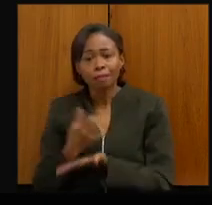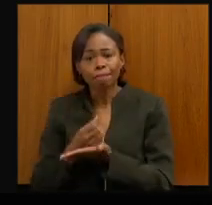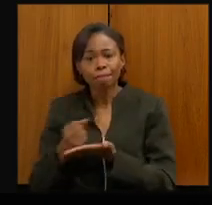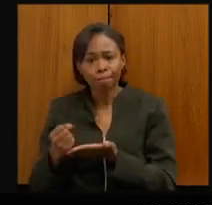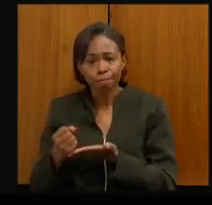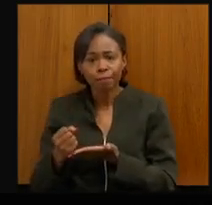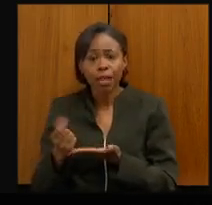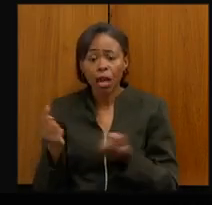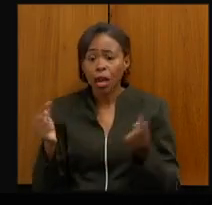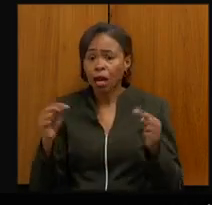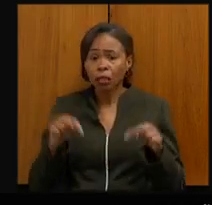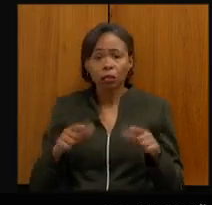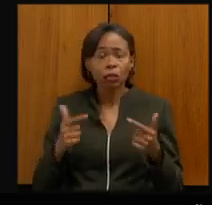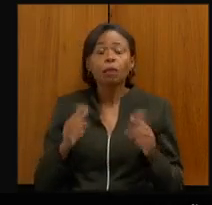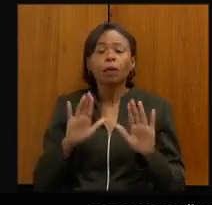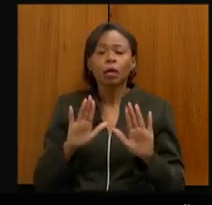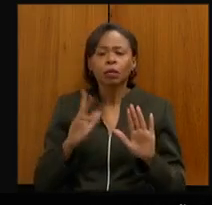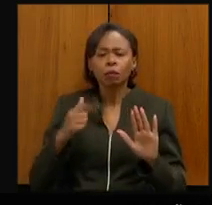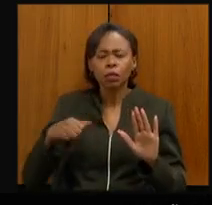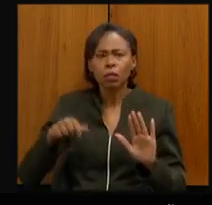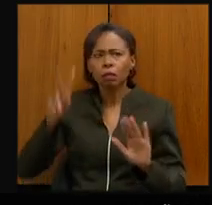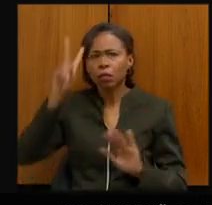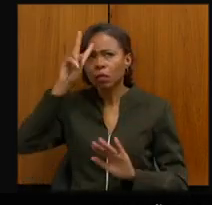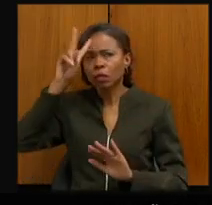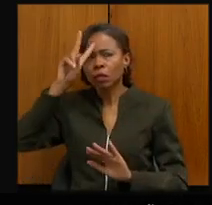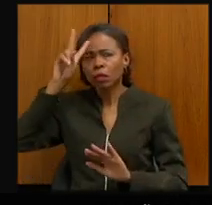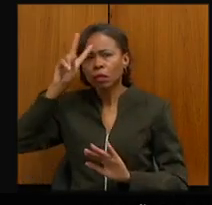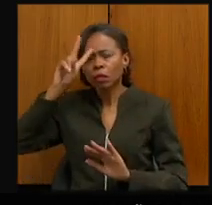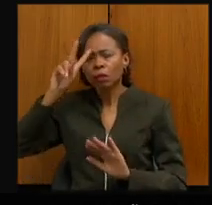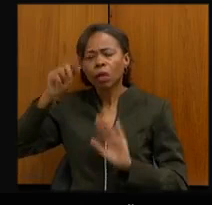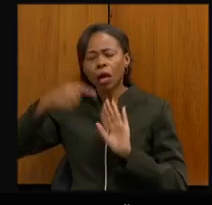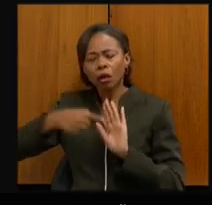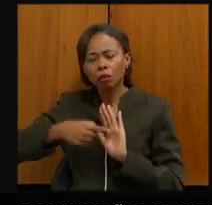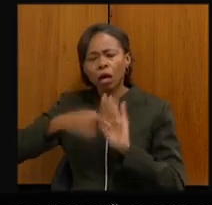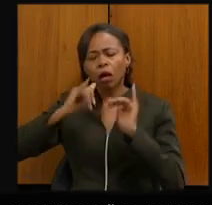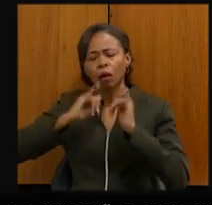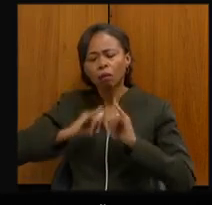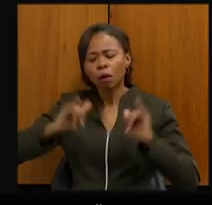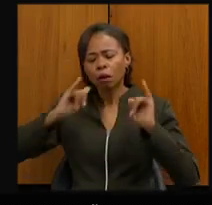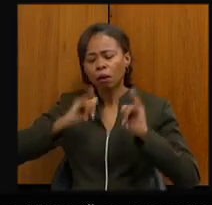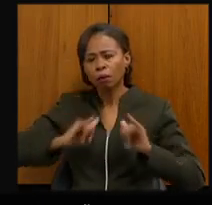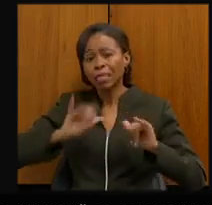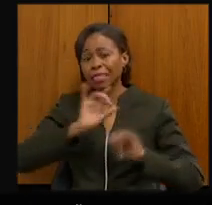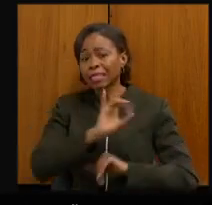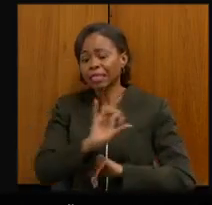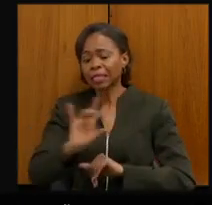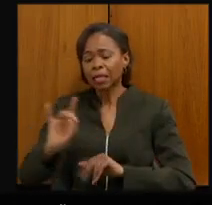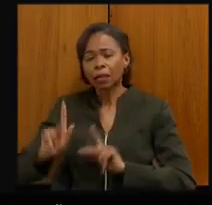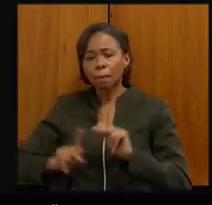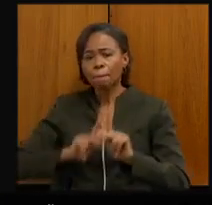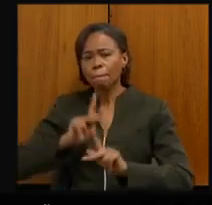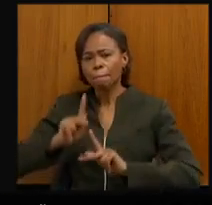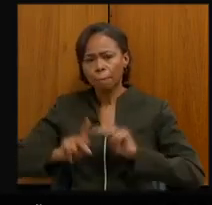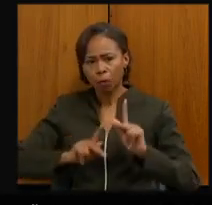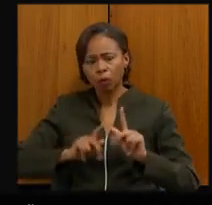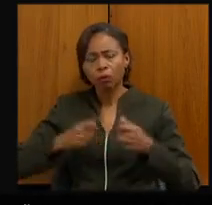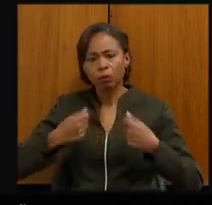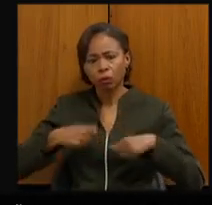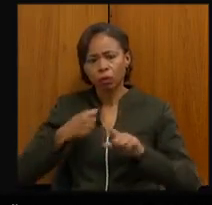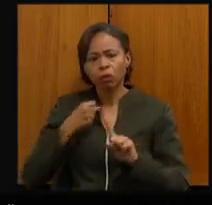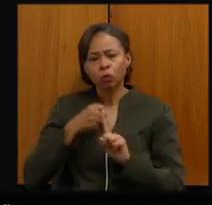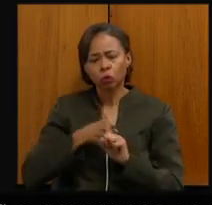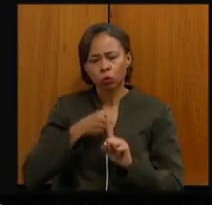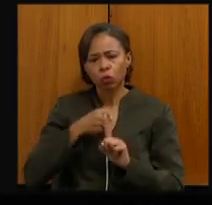isso reverberar As Memórias nós temos que receberá a história de cada povo nós temos que limpar